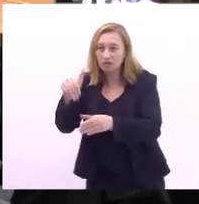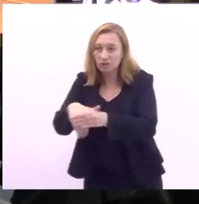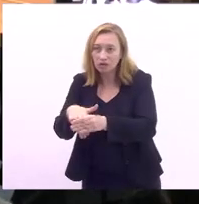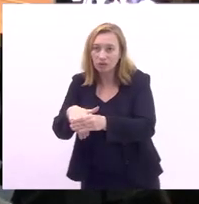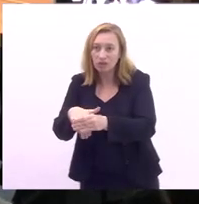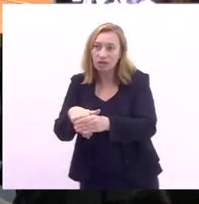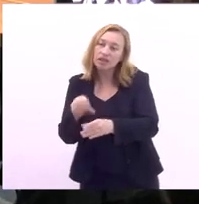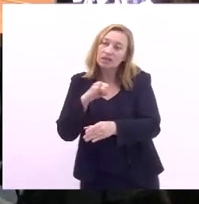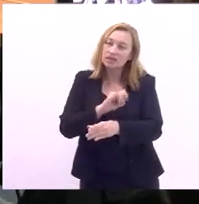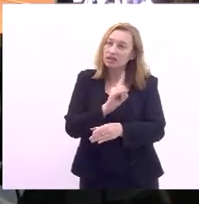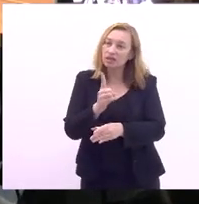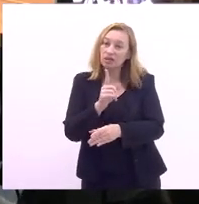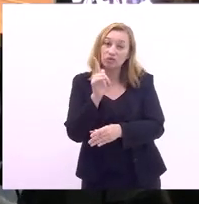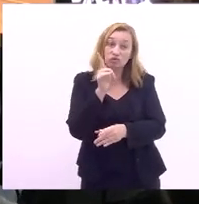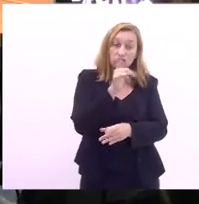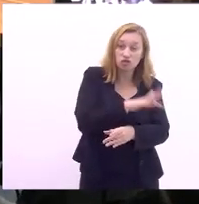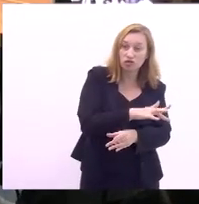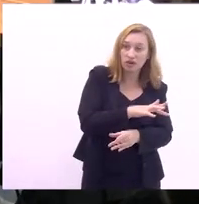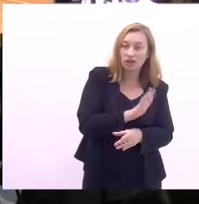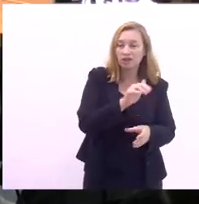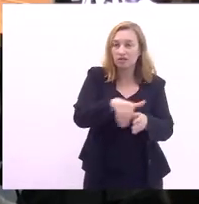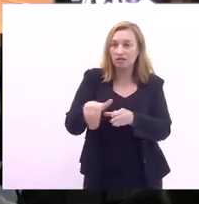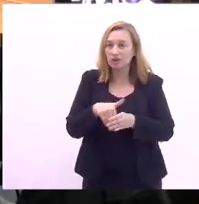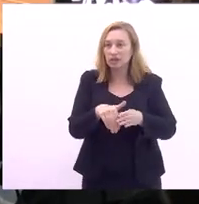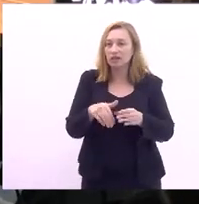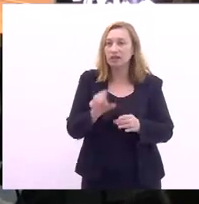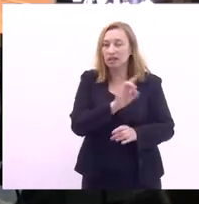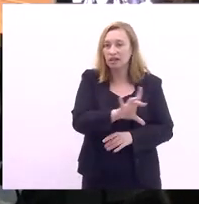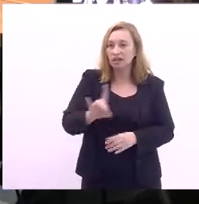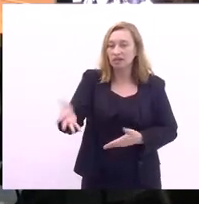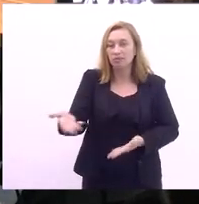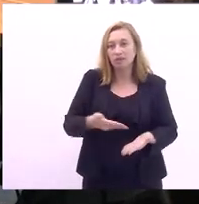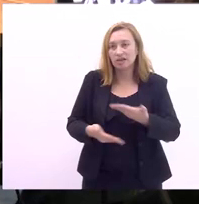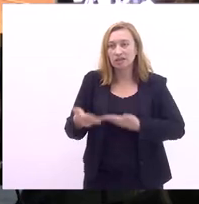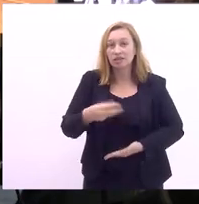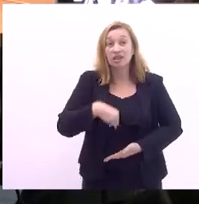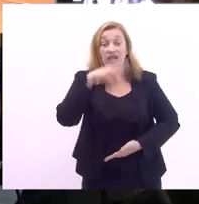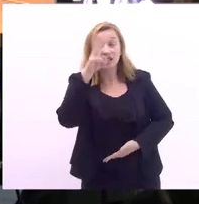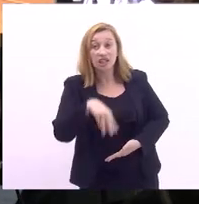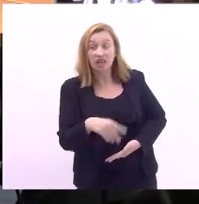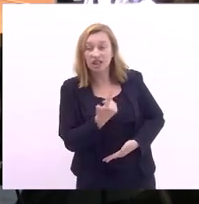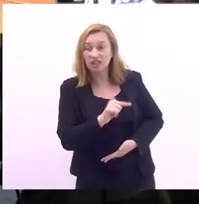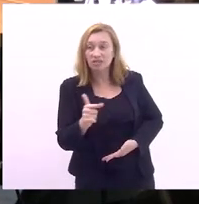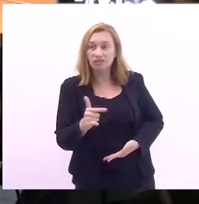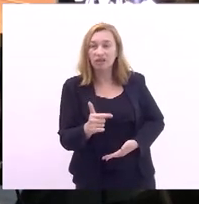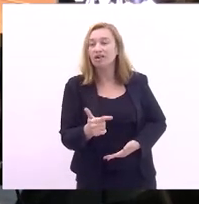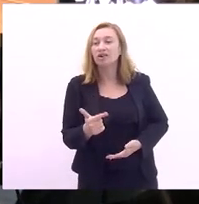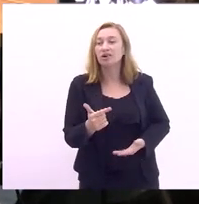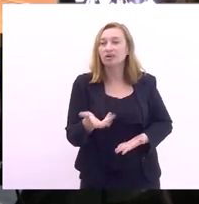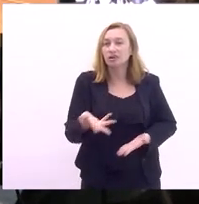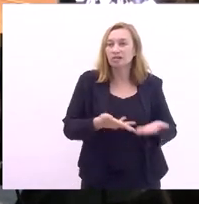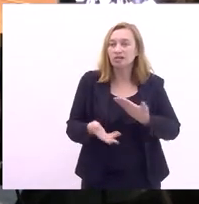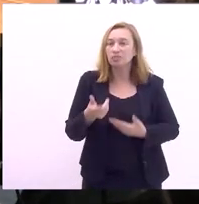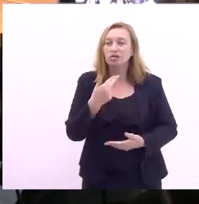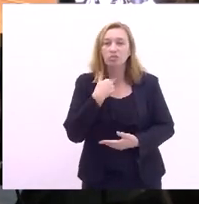outro. Cada um tem o dever de participar. Quem não participa não tem direito a